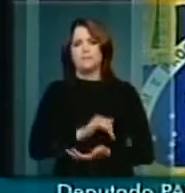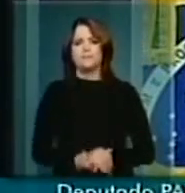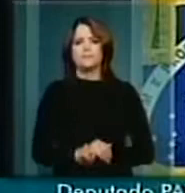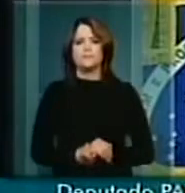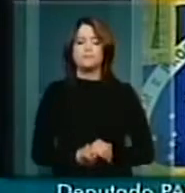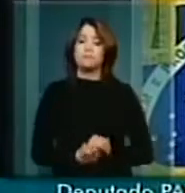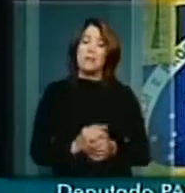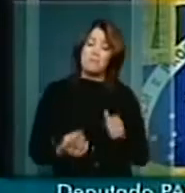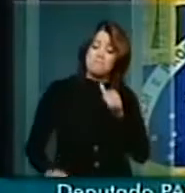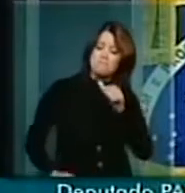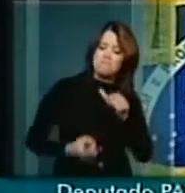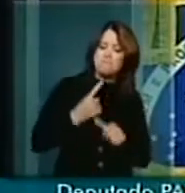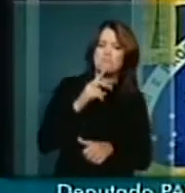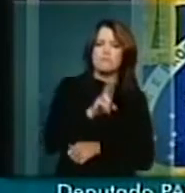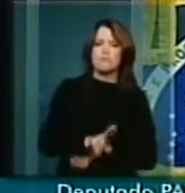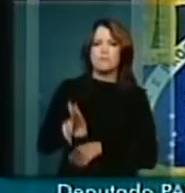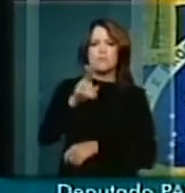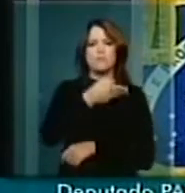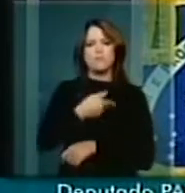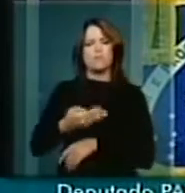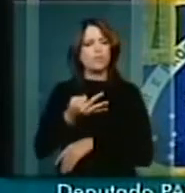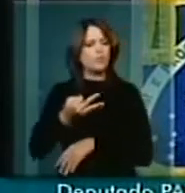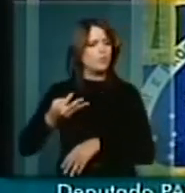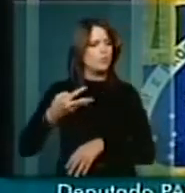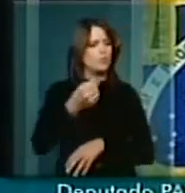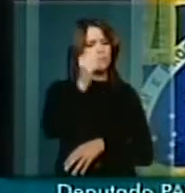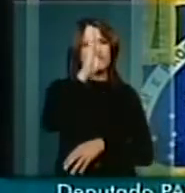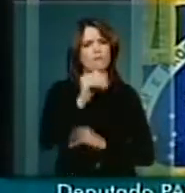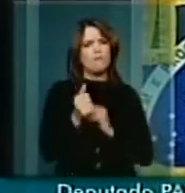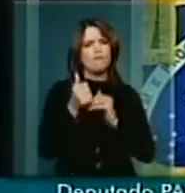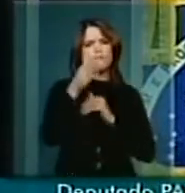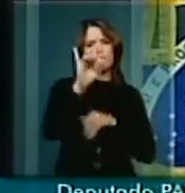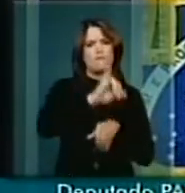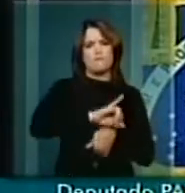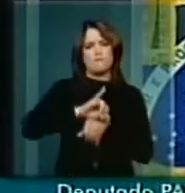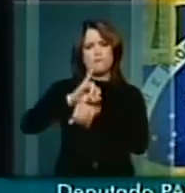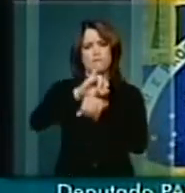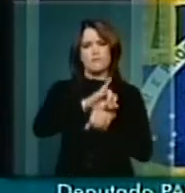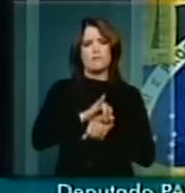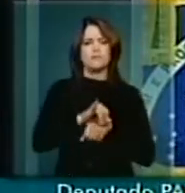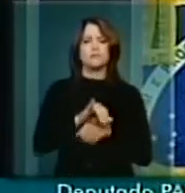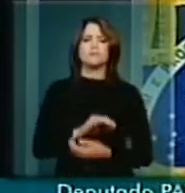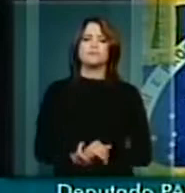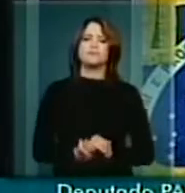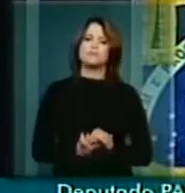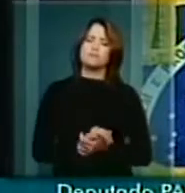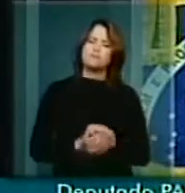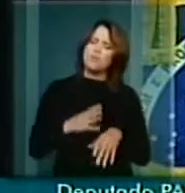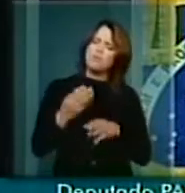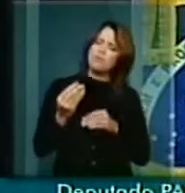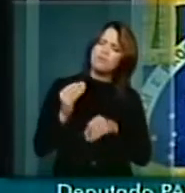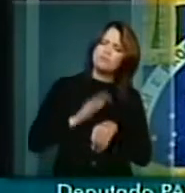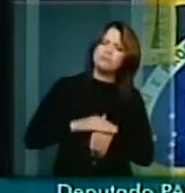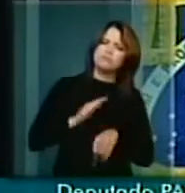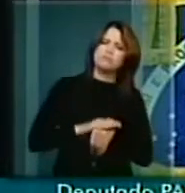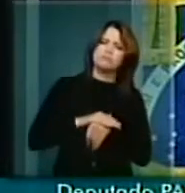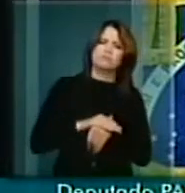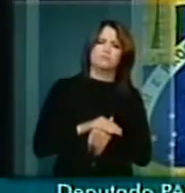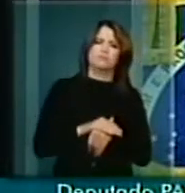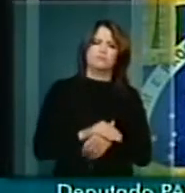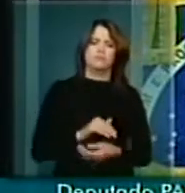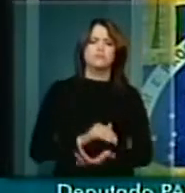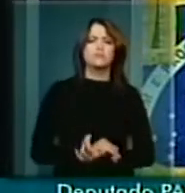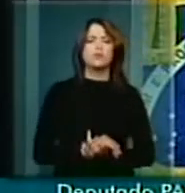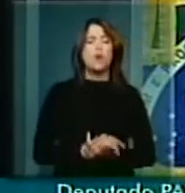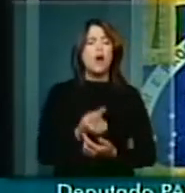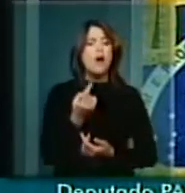A primeira universidade pública em todo o Brasil, fora das capitais, durante muito tempo,